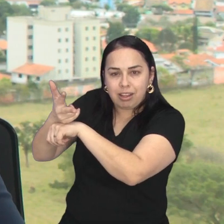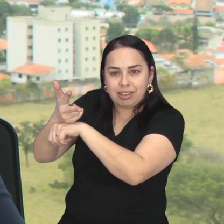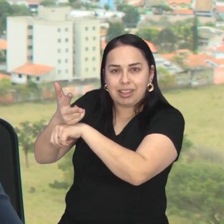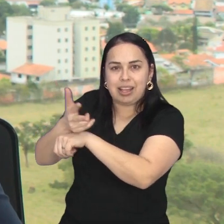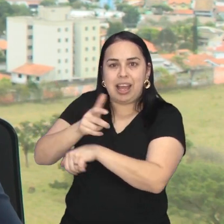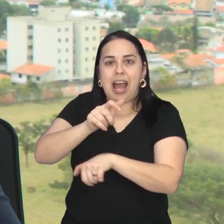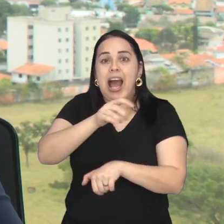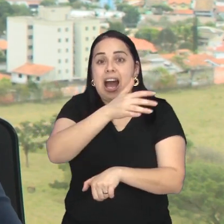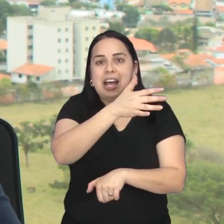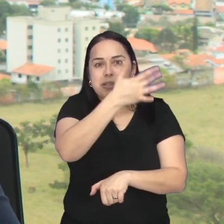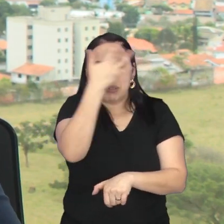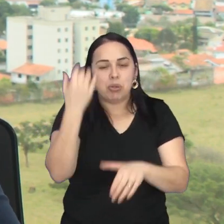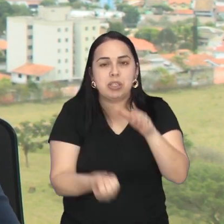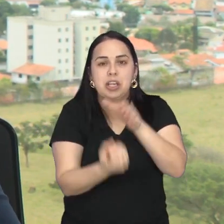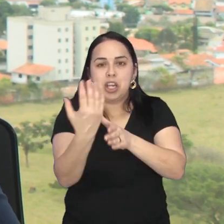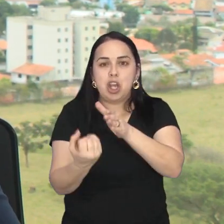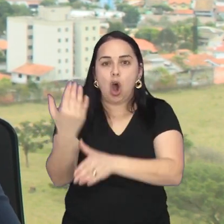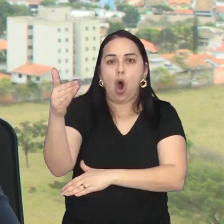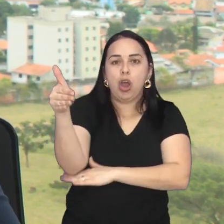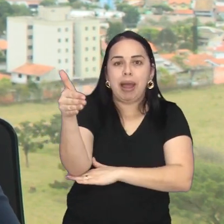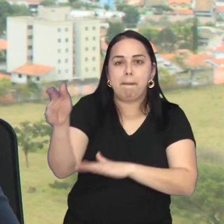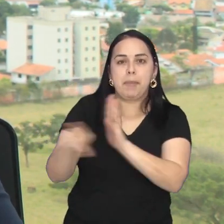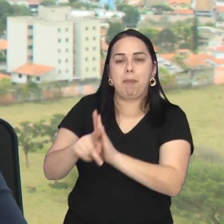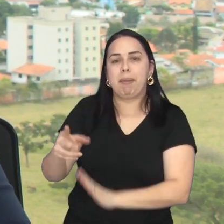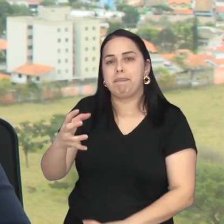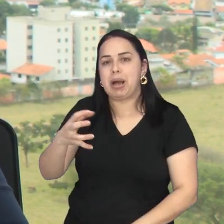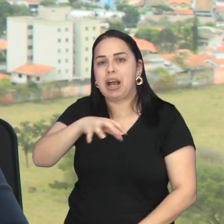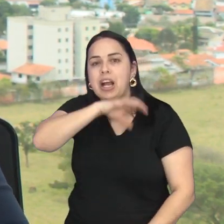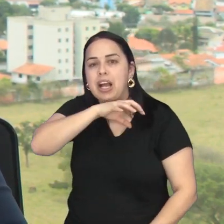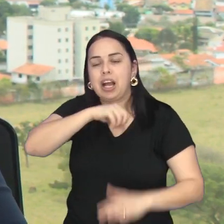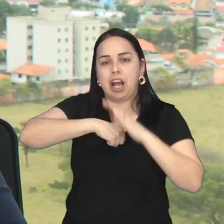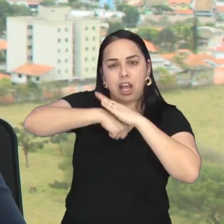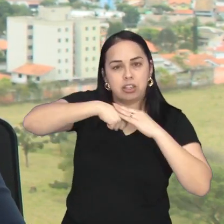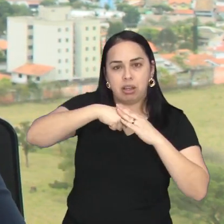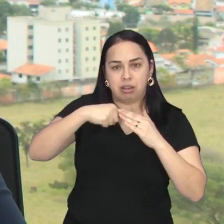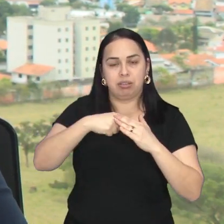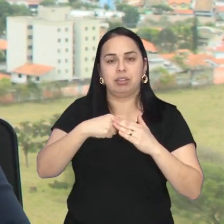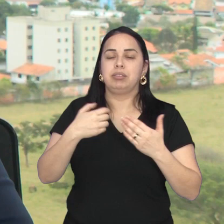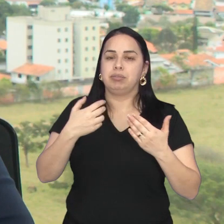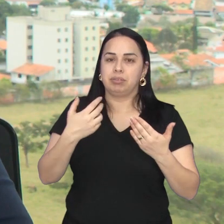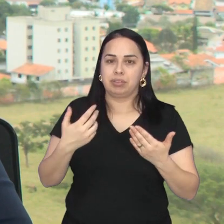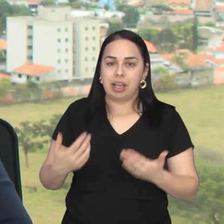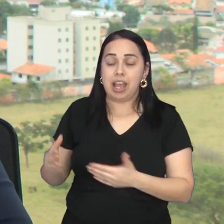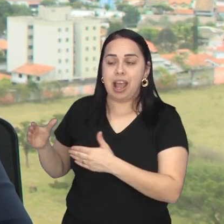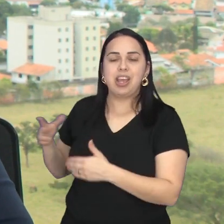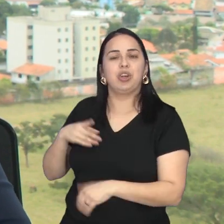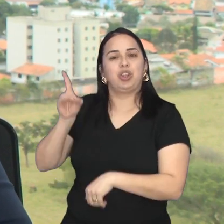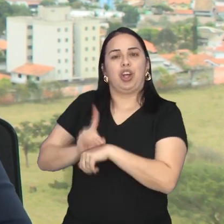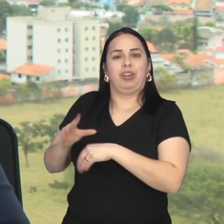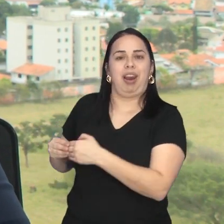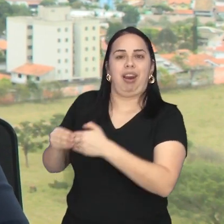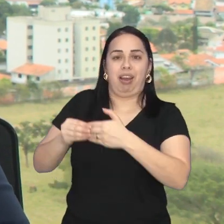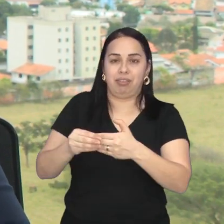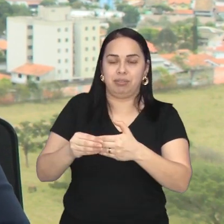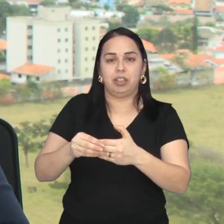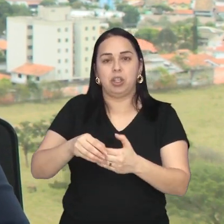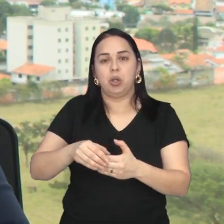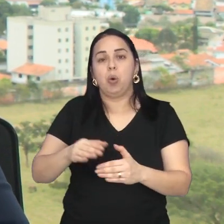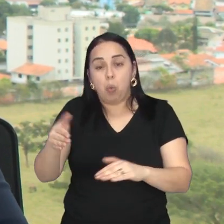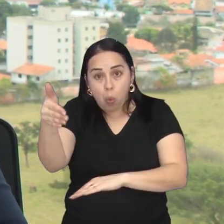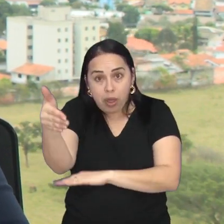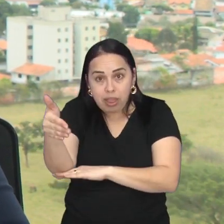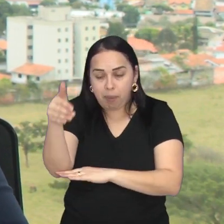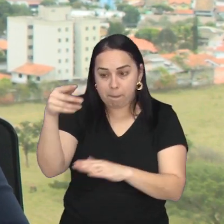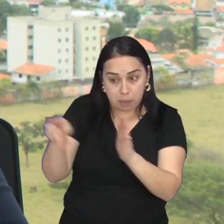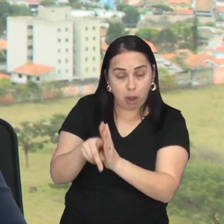começou a ser a criação de vários hotéis Pets e os donos não tinham de deixar e por um episódio específico um